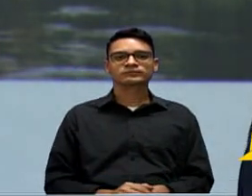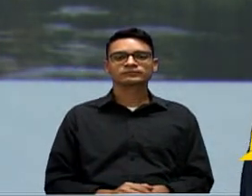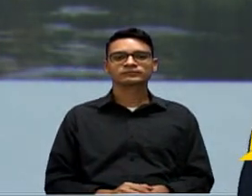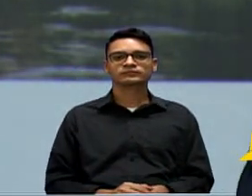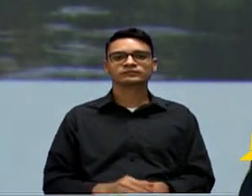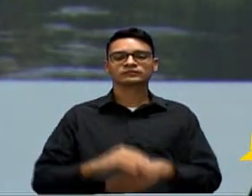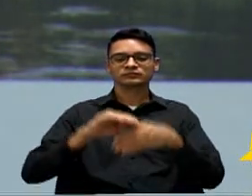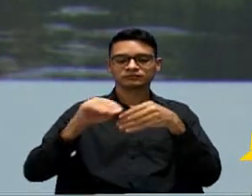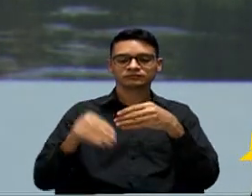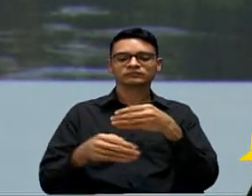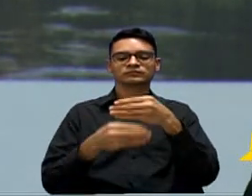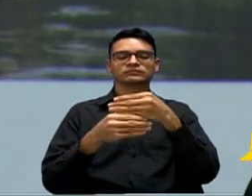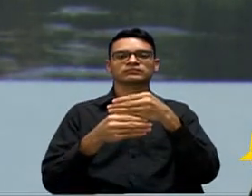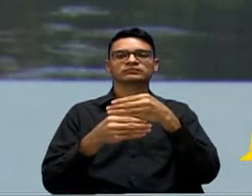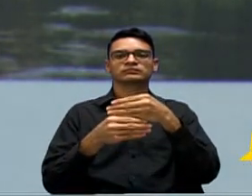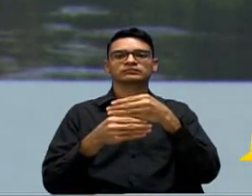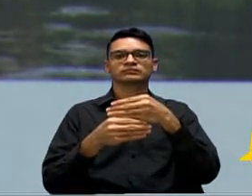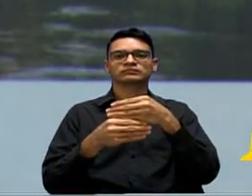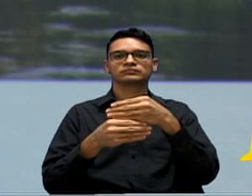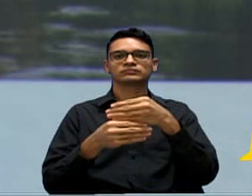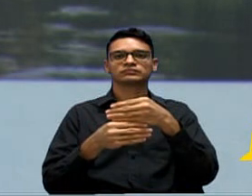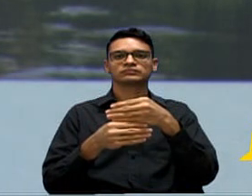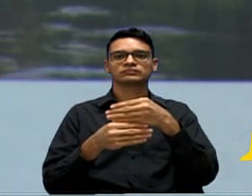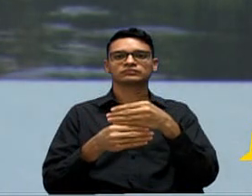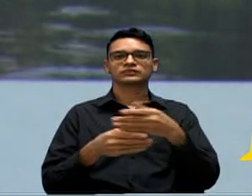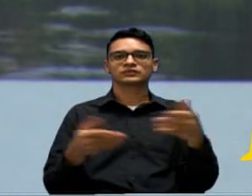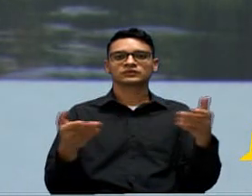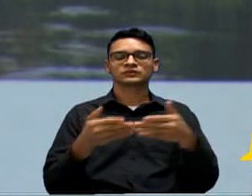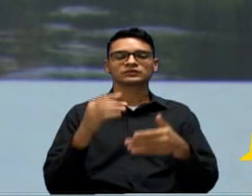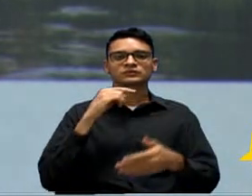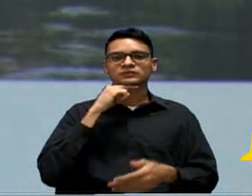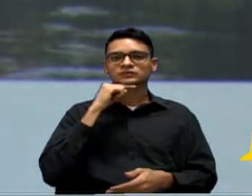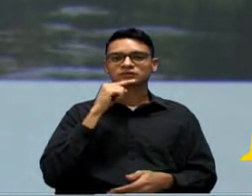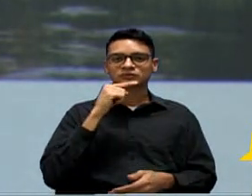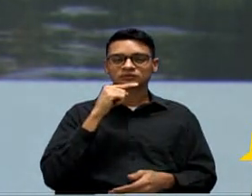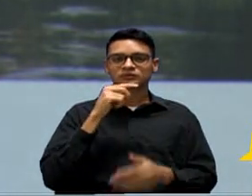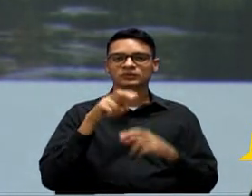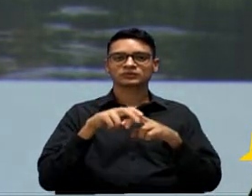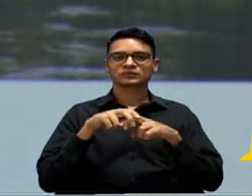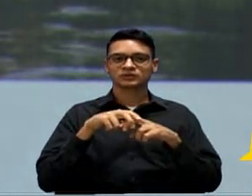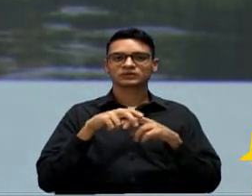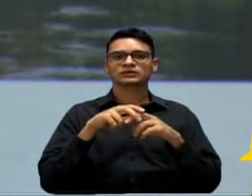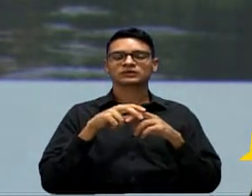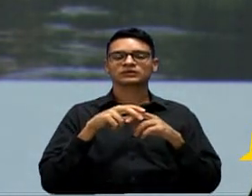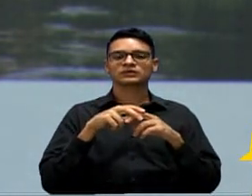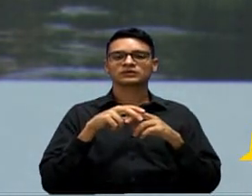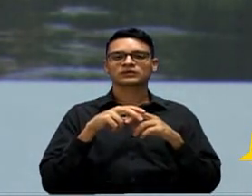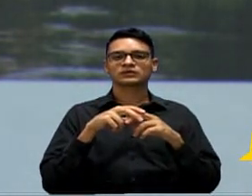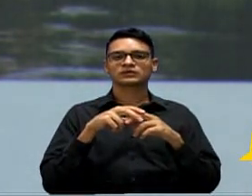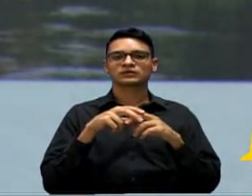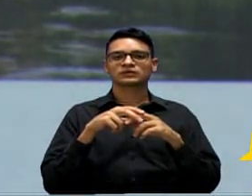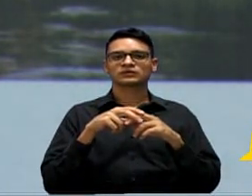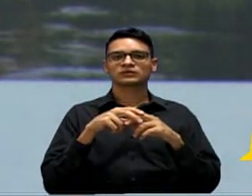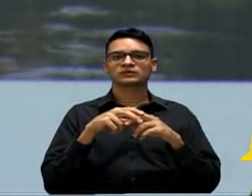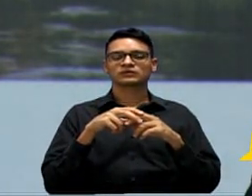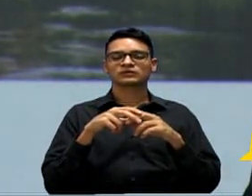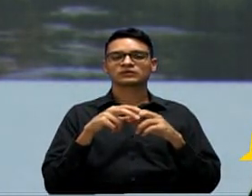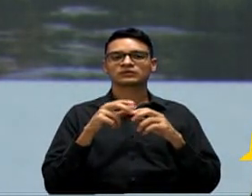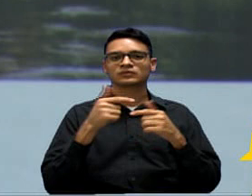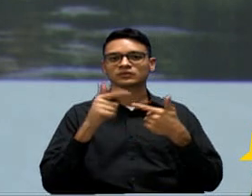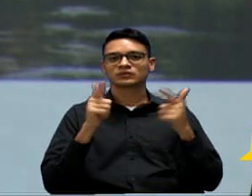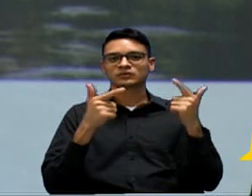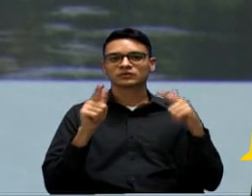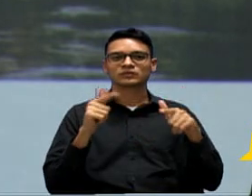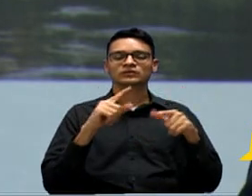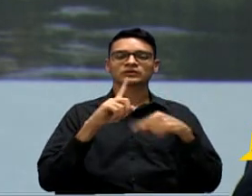uma complementação que já não é possível mais em função da fundação, então pudesse ter um regime complementar na